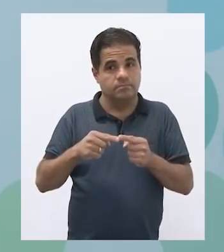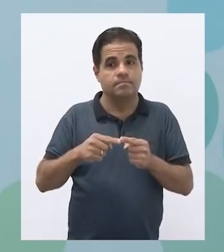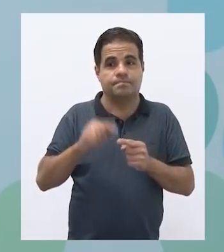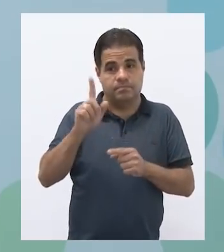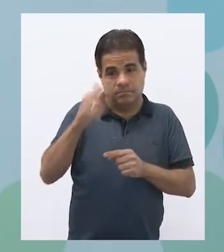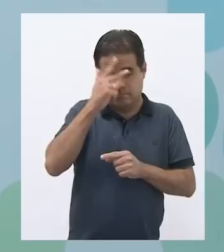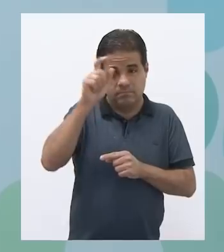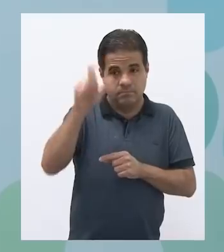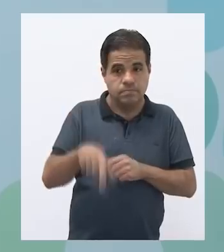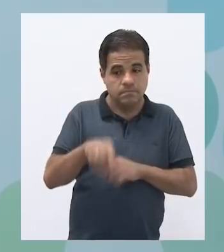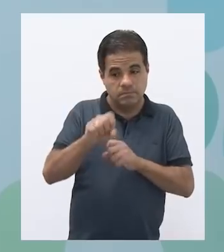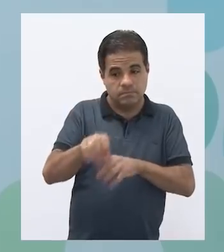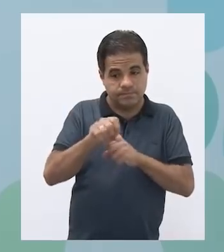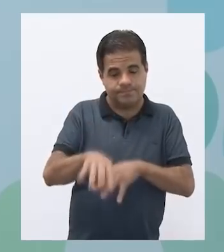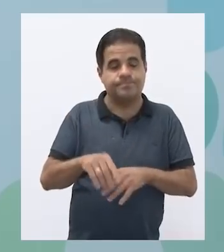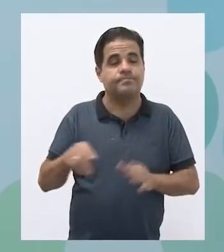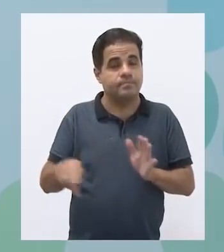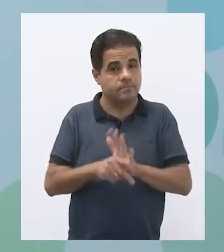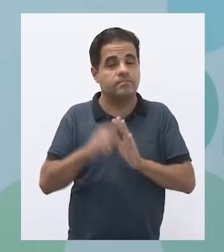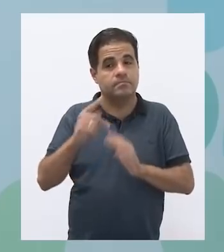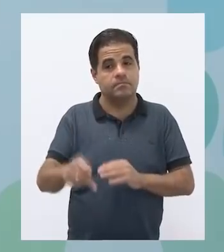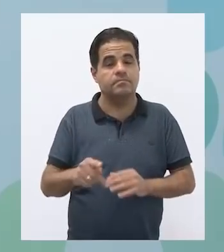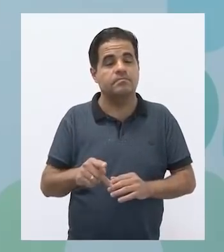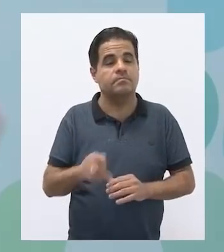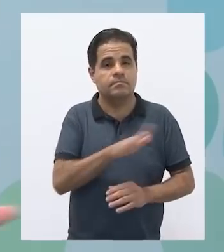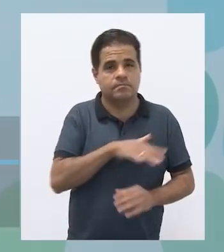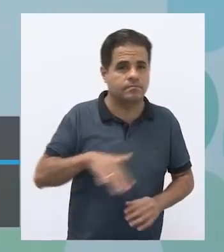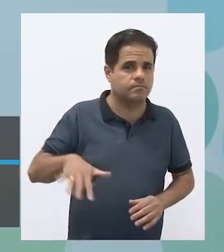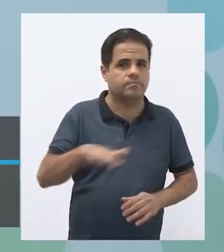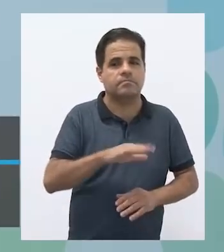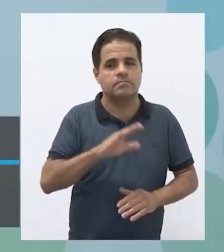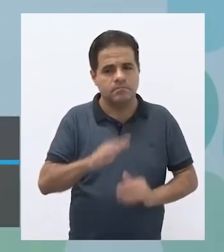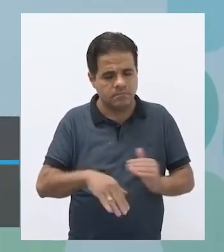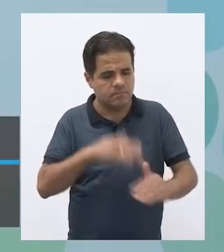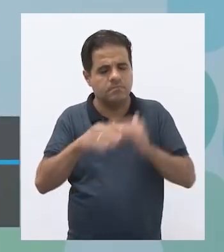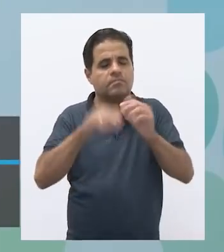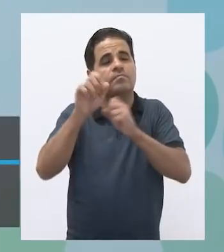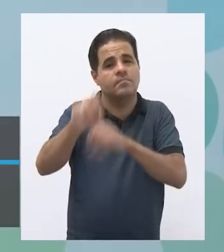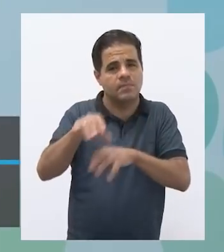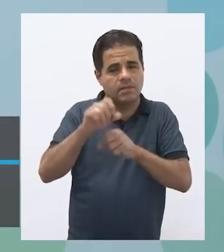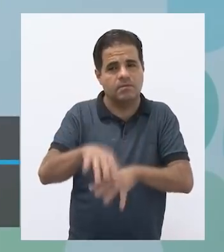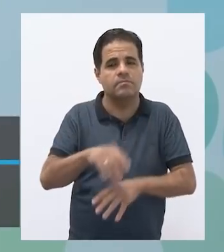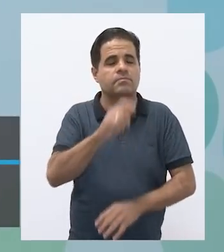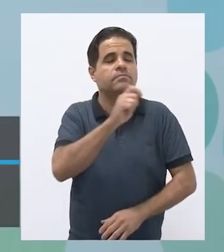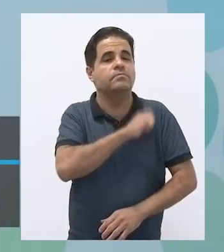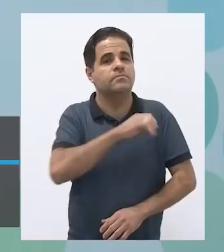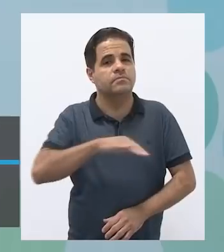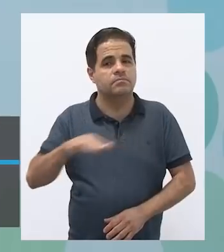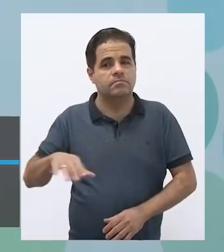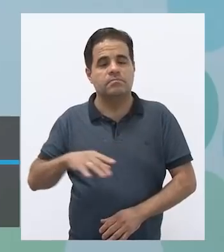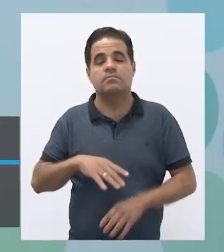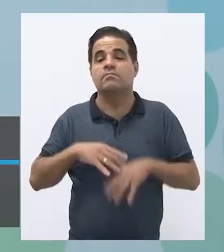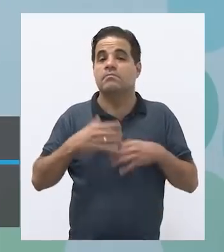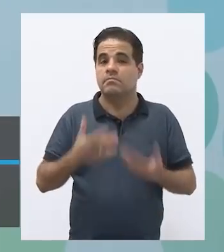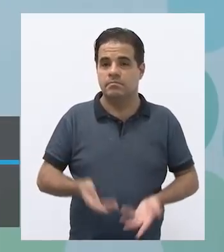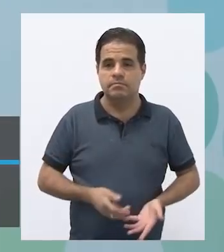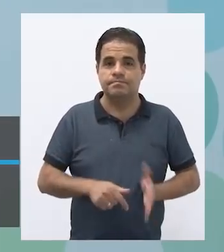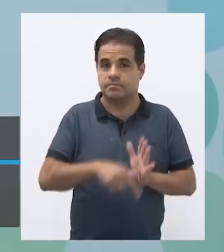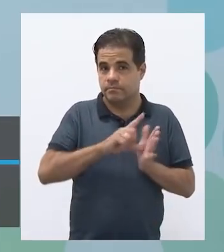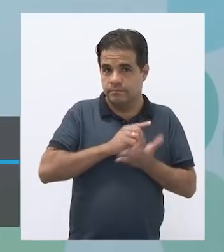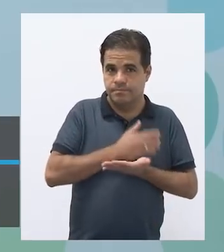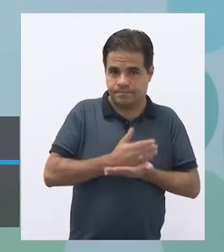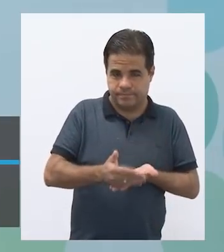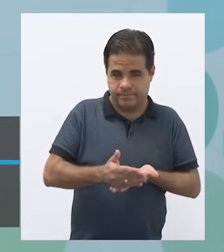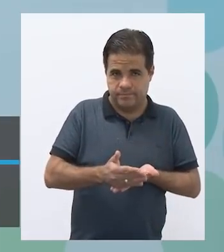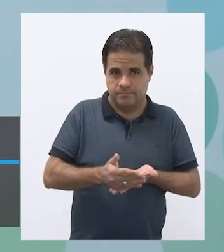como educadores porque eles fazem parte de todo o processo da educação dos alunos, né? Então, só antes da gente